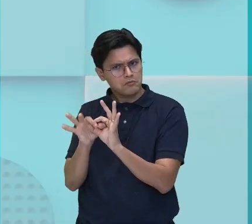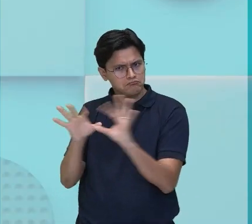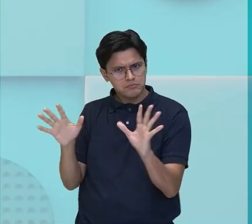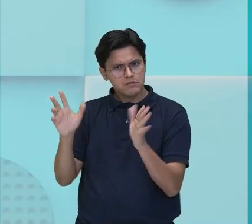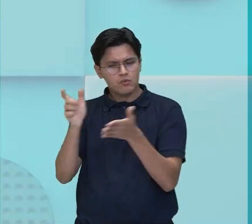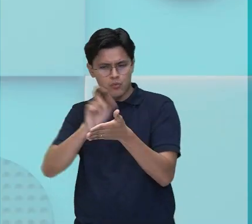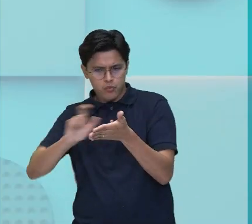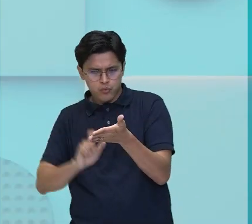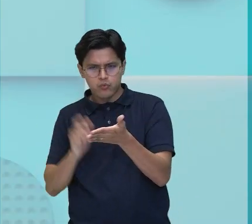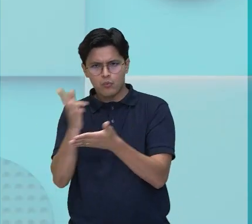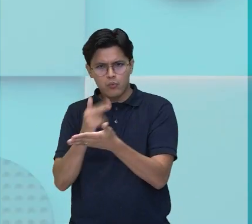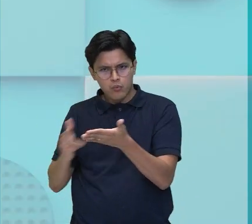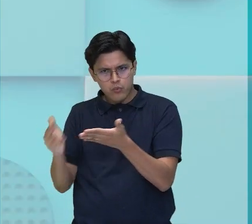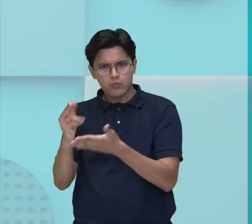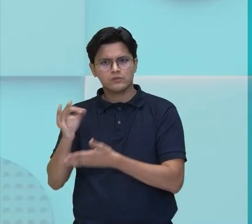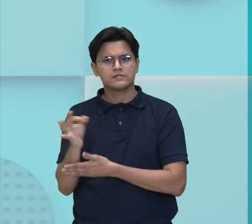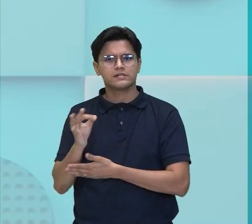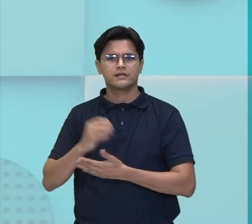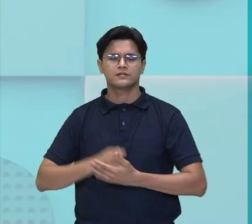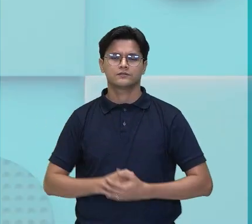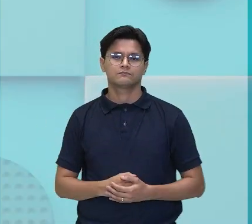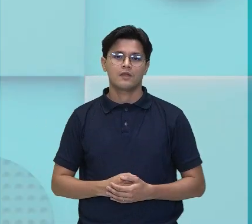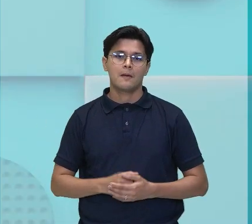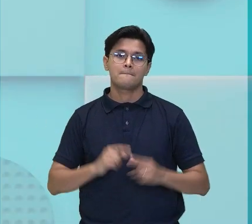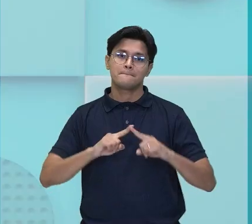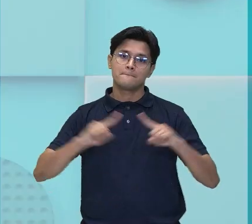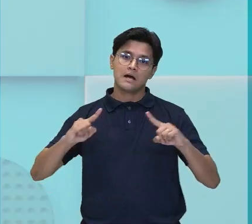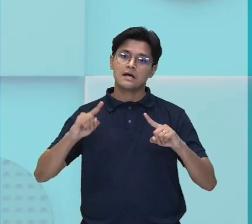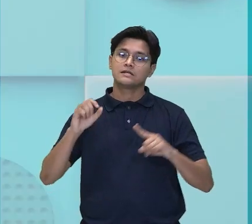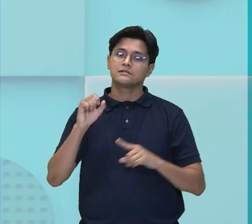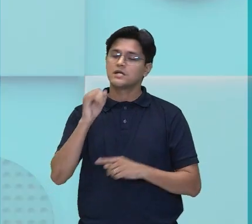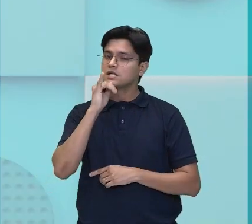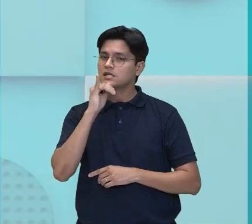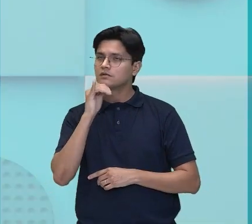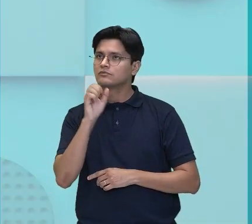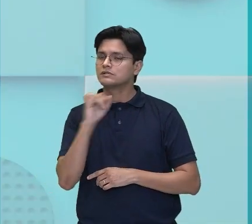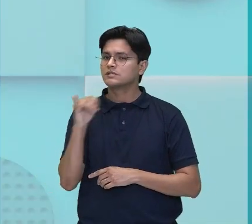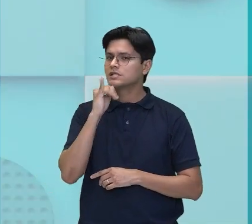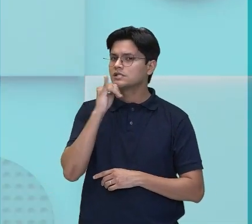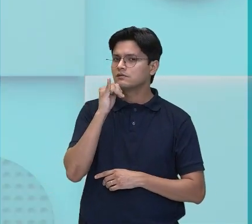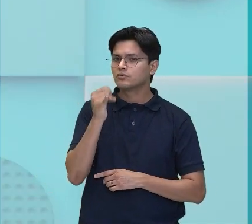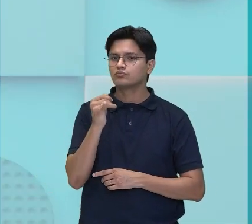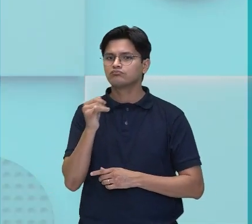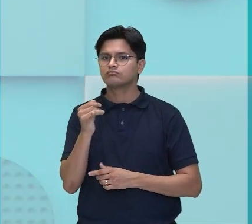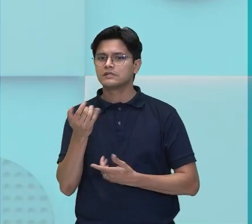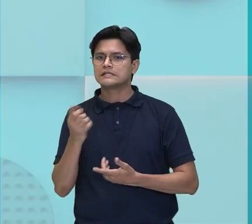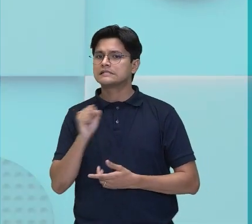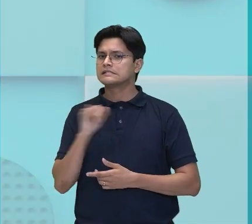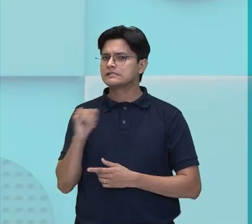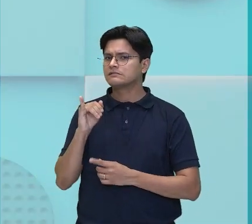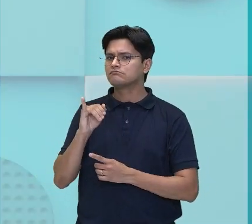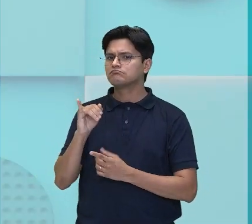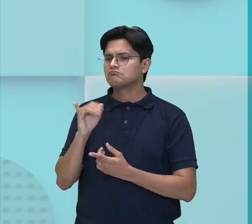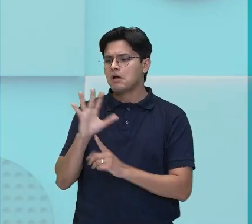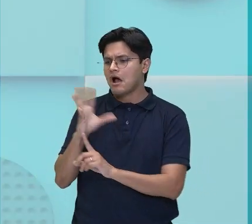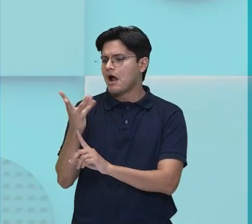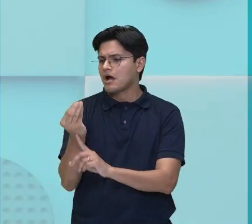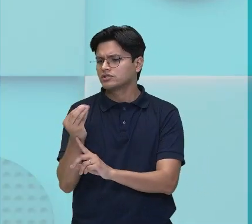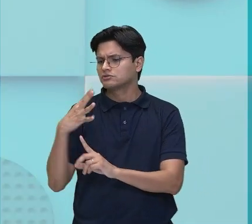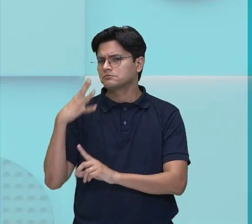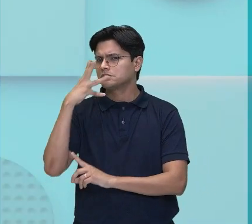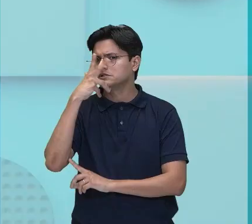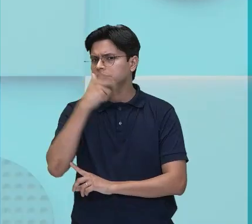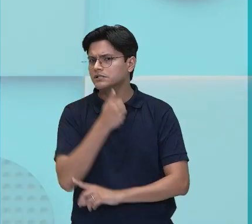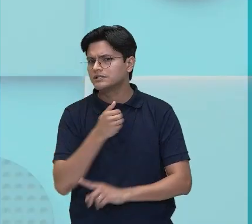maravilhoso, mas eu usei ali um muro, eu usei ali uma casa, enfim, da qual eu não tive a autorização,